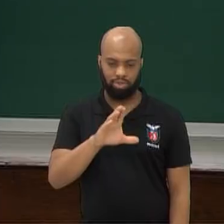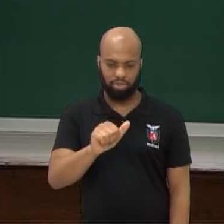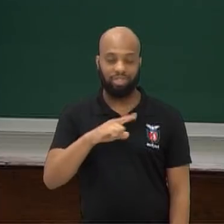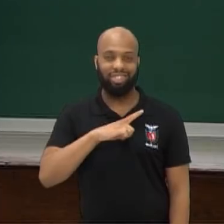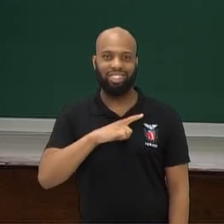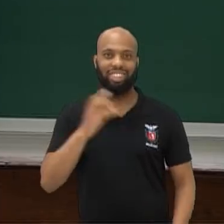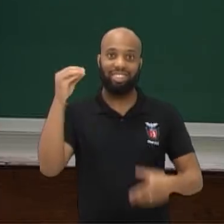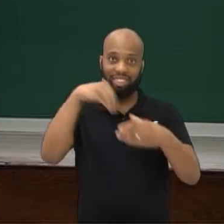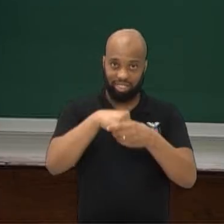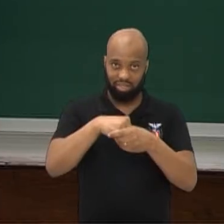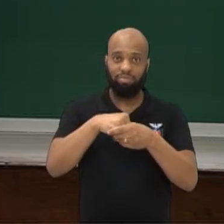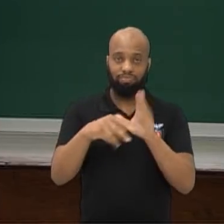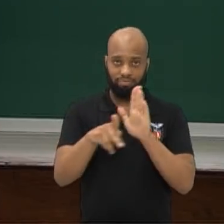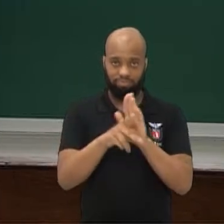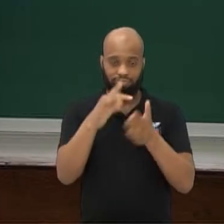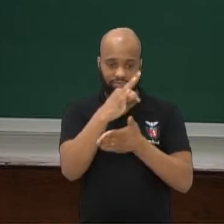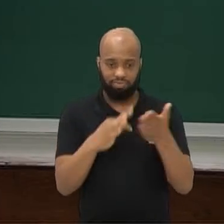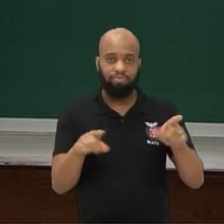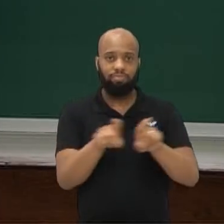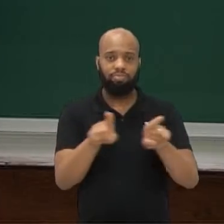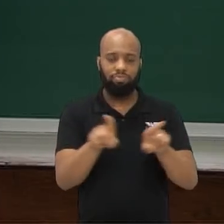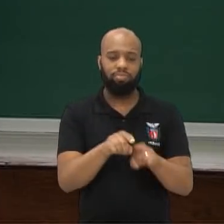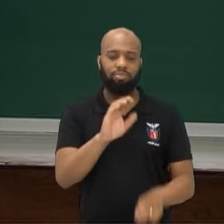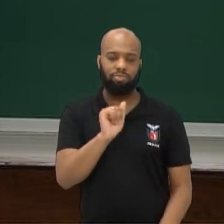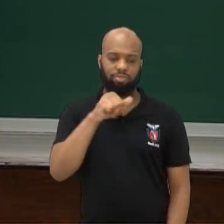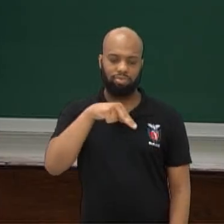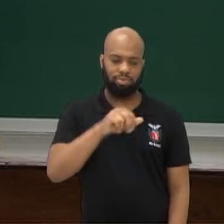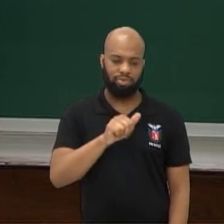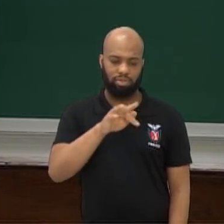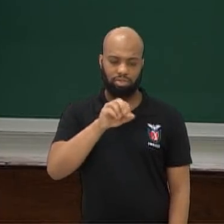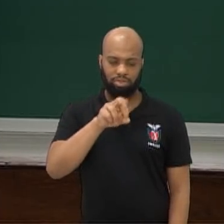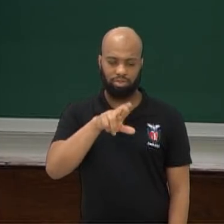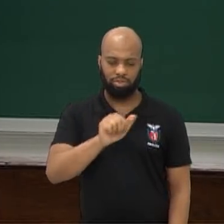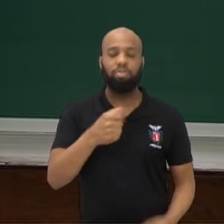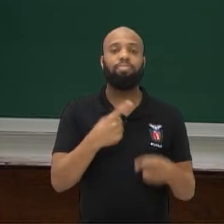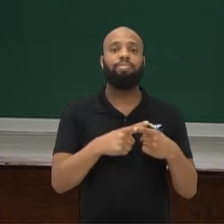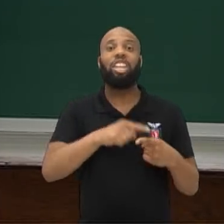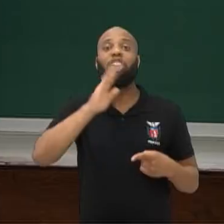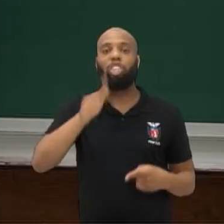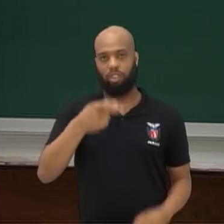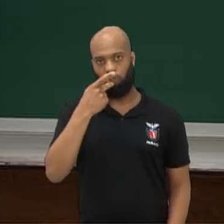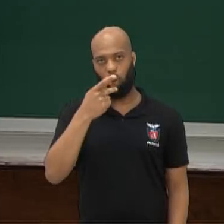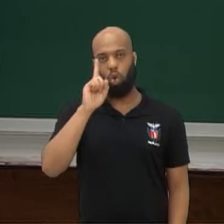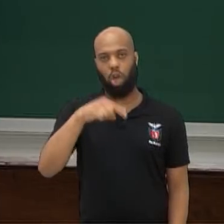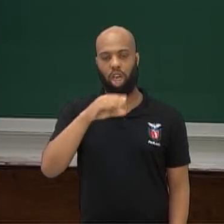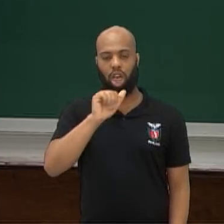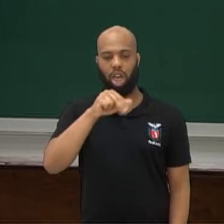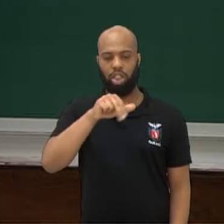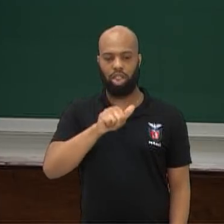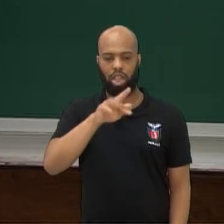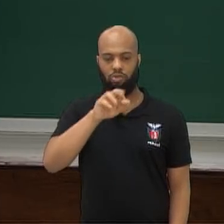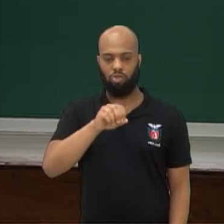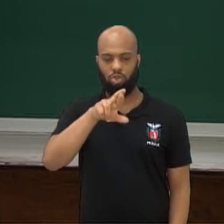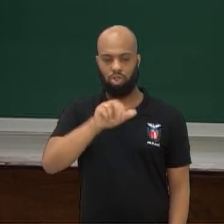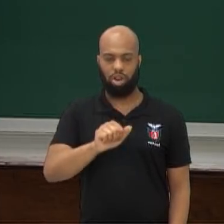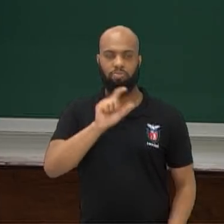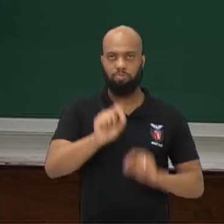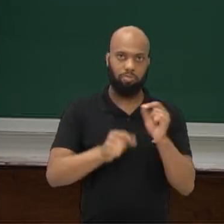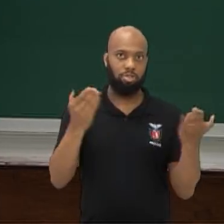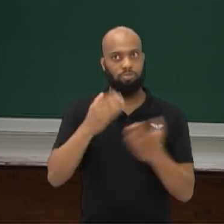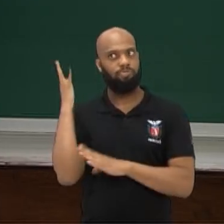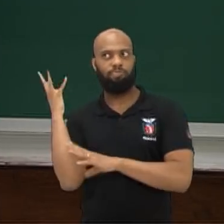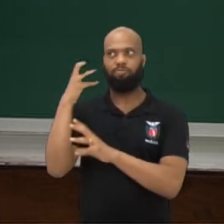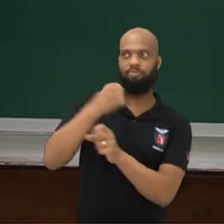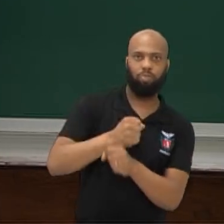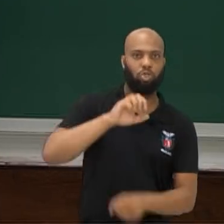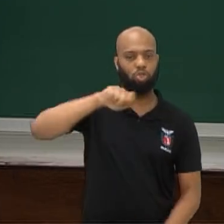texto, né? E é uma anáfora porque se refere a algo já mencionado, certo? Só para a gente aí fazer uma breve revisãozinha, né, do que é uma